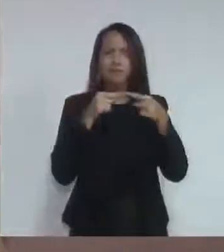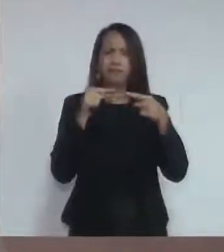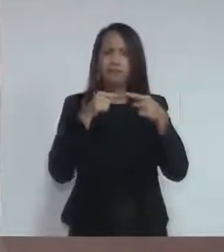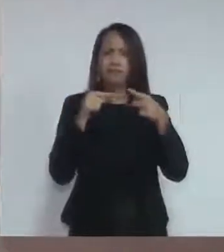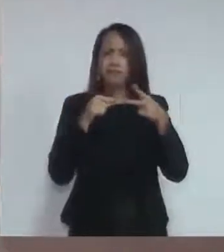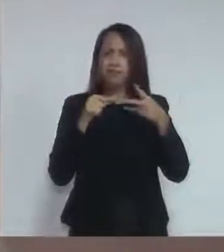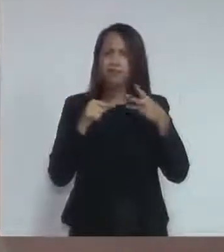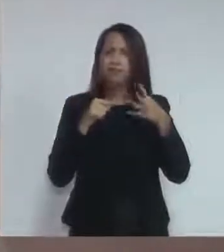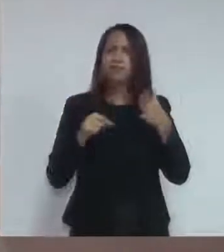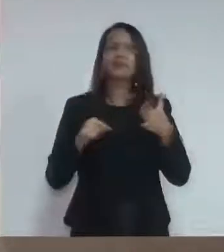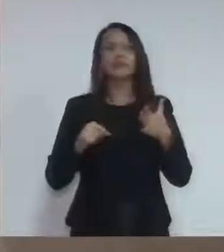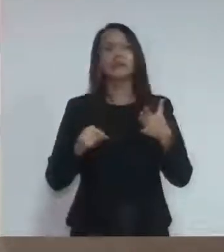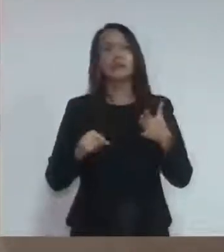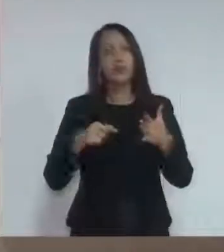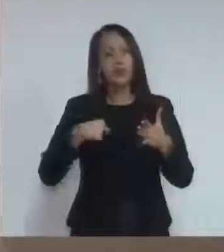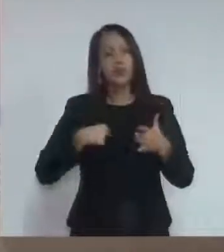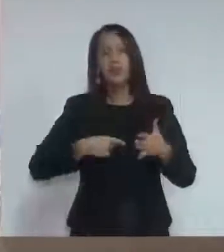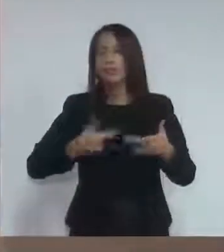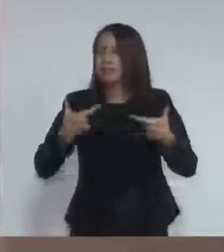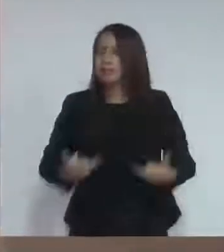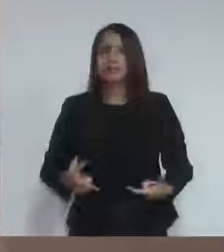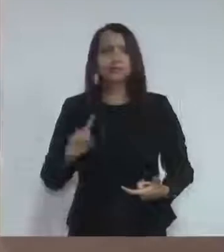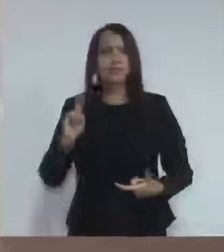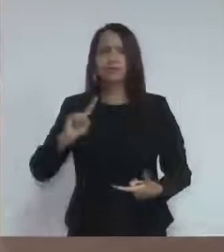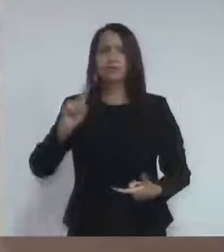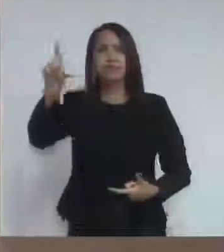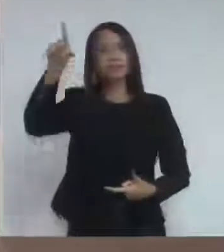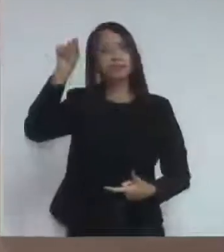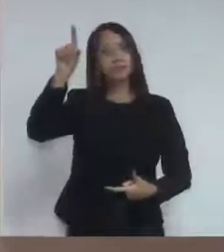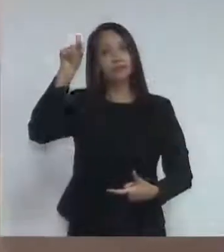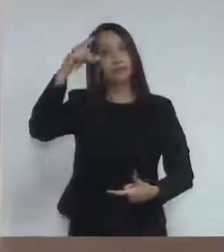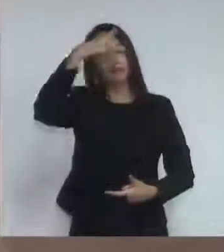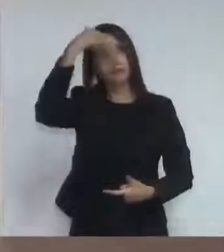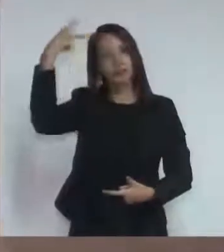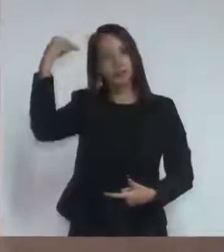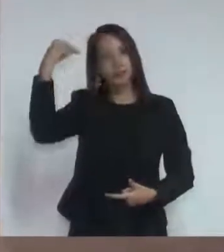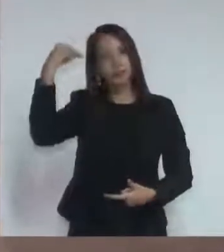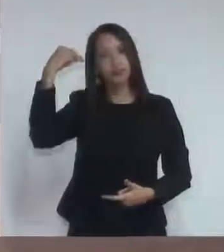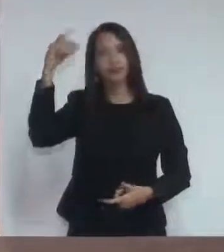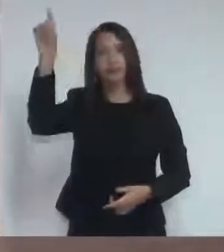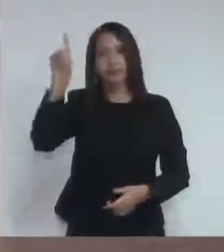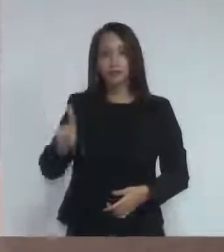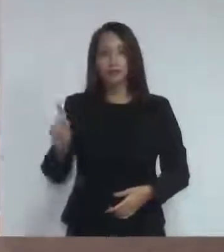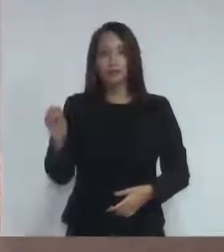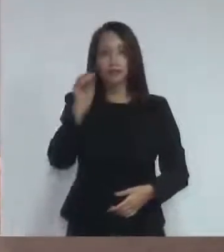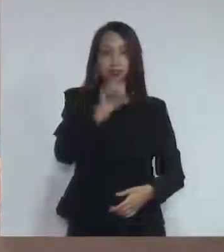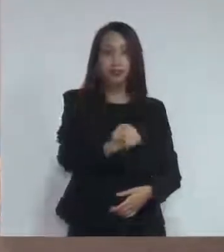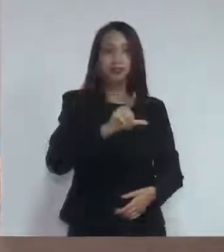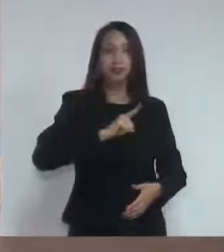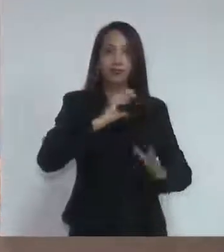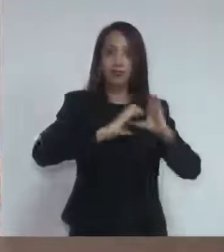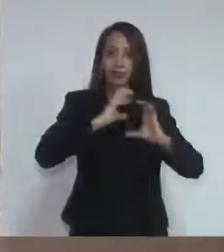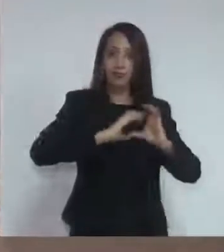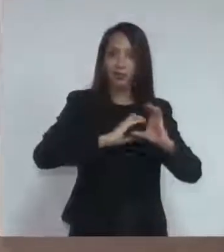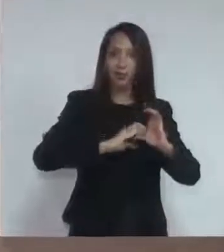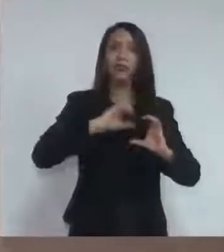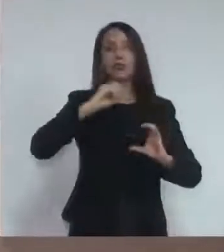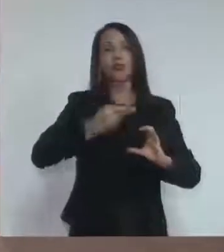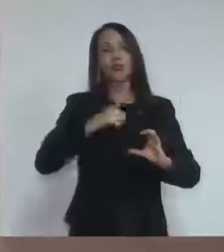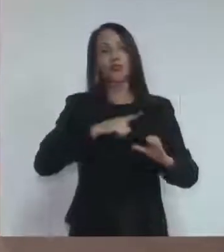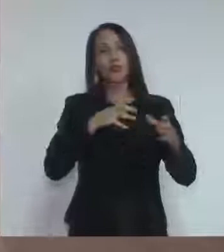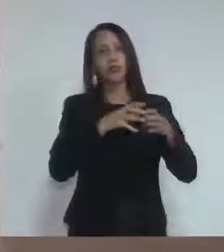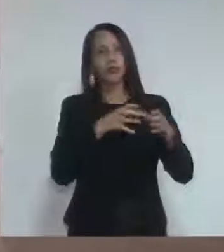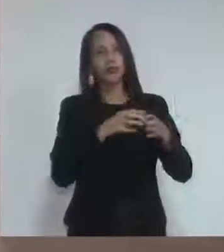cansar. É uma opção do Poder Executivo. Ou você coloca um diretor concursado Ou